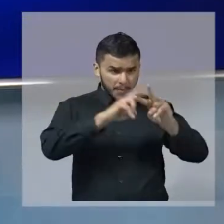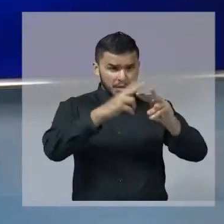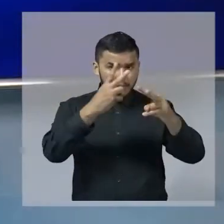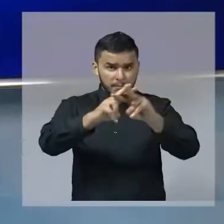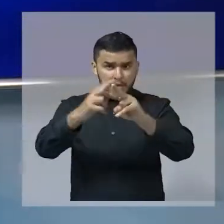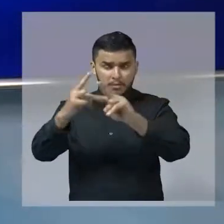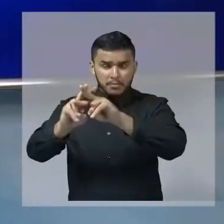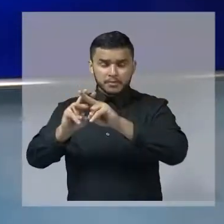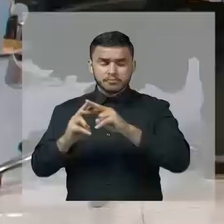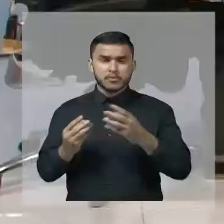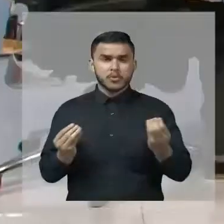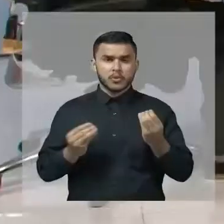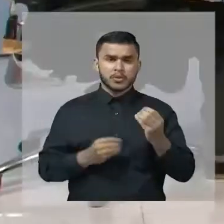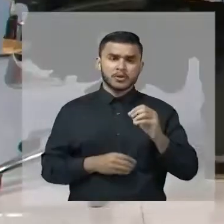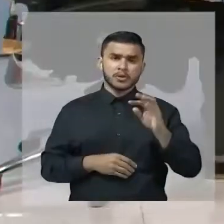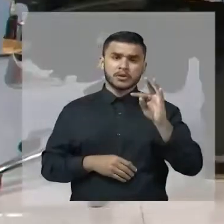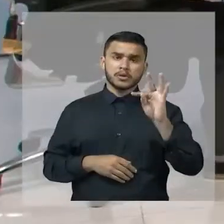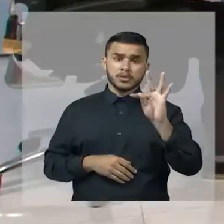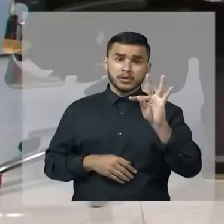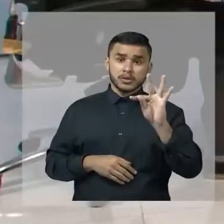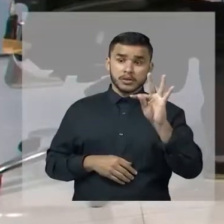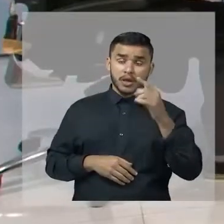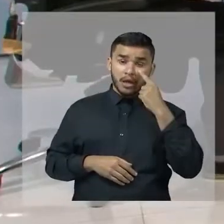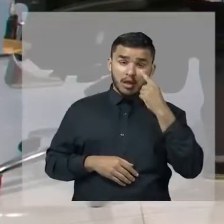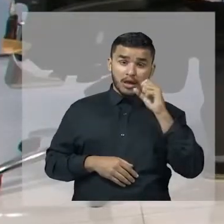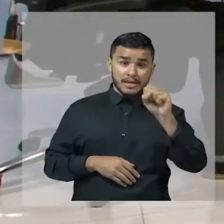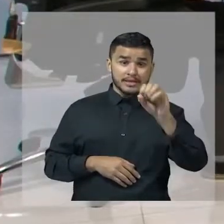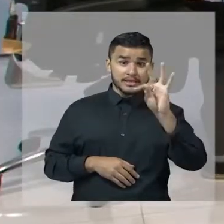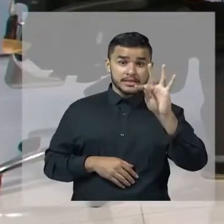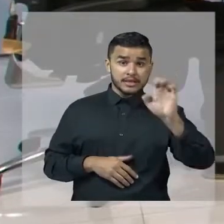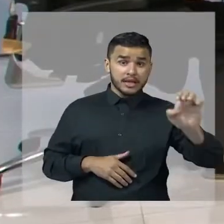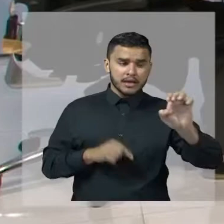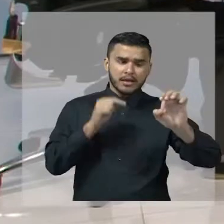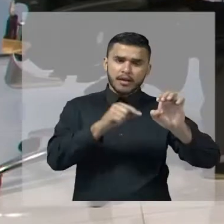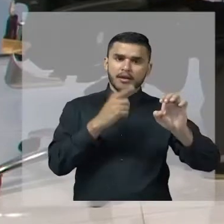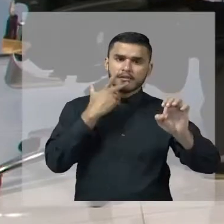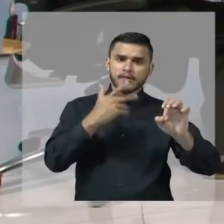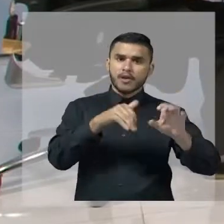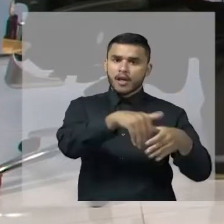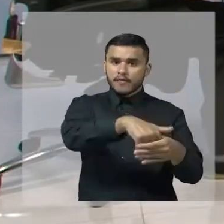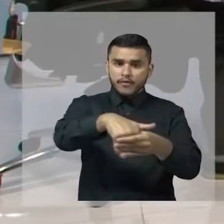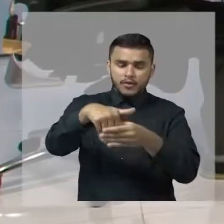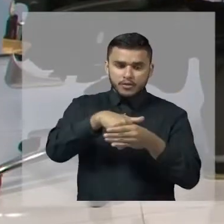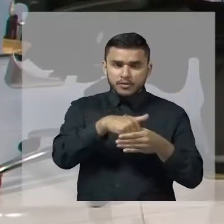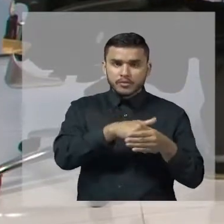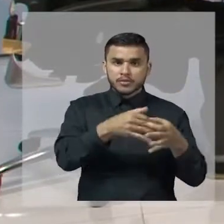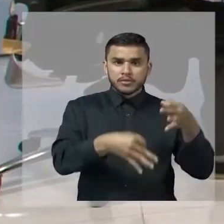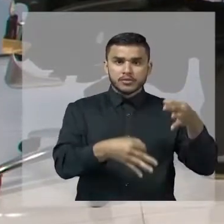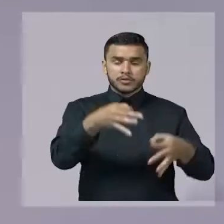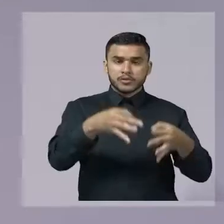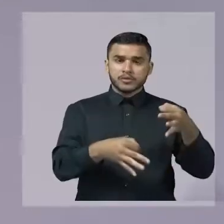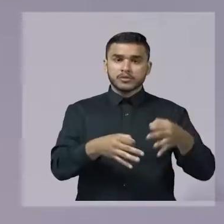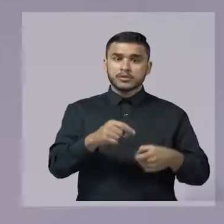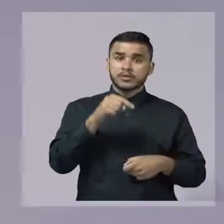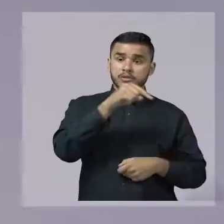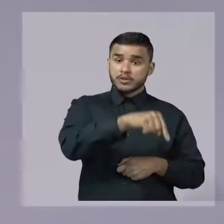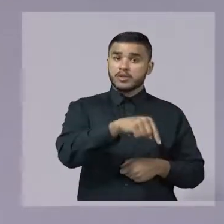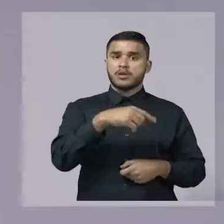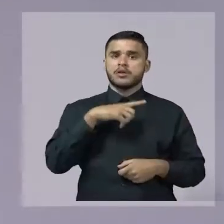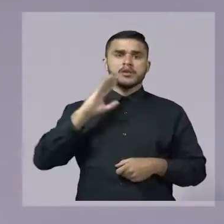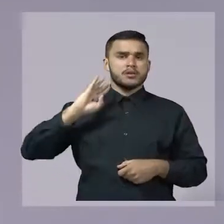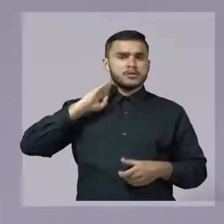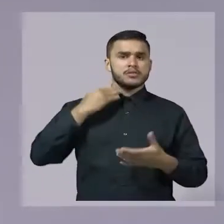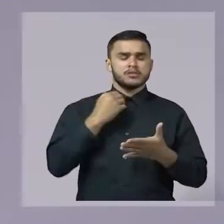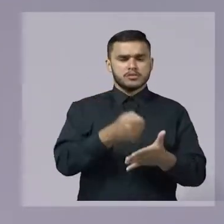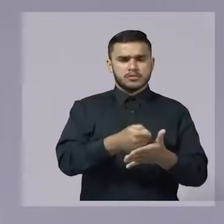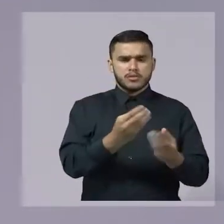A Justiça Eleitoral, isso para mim é um demérito, tais afirmações, em relação aos ministros que compõem a Justiça